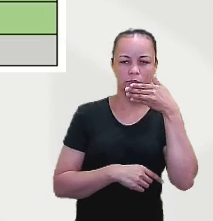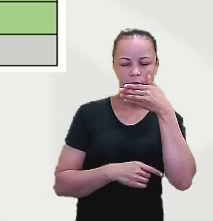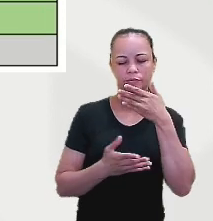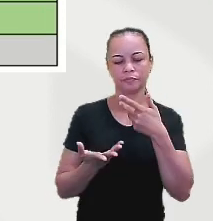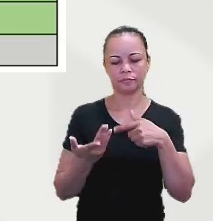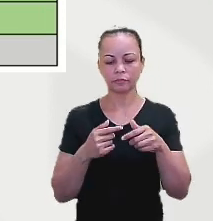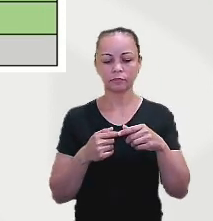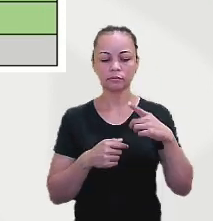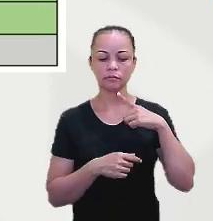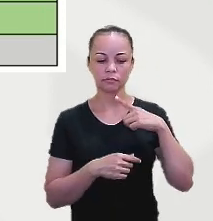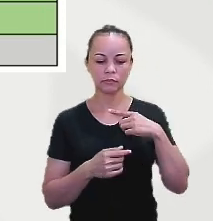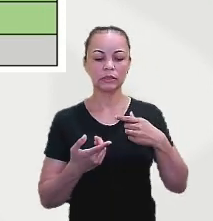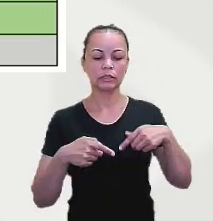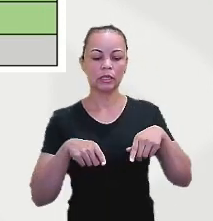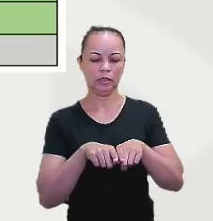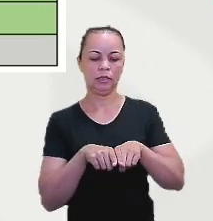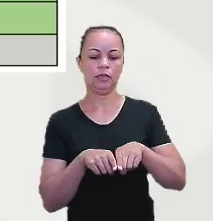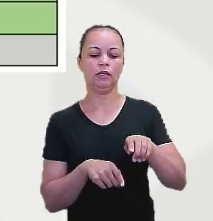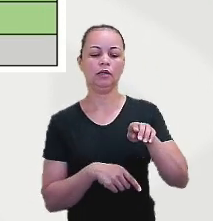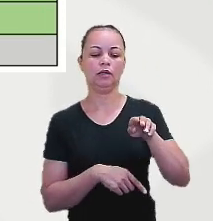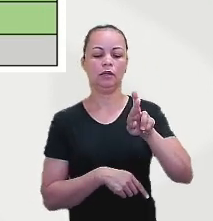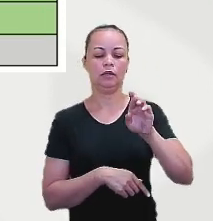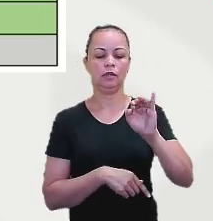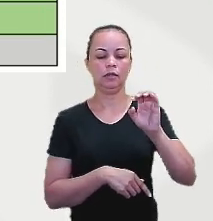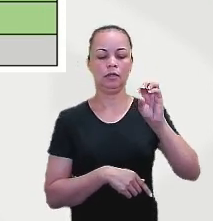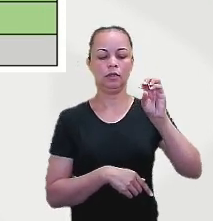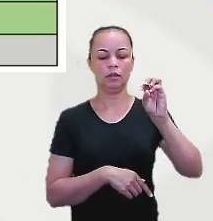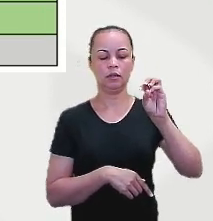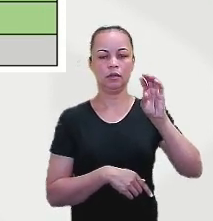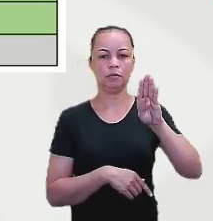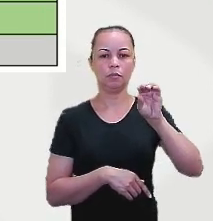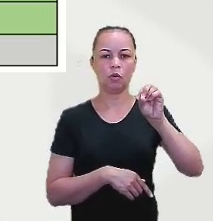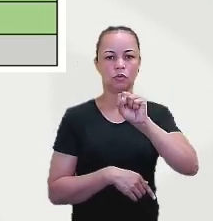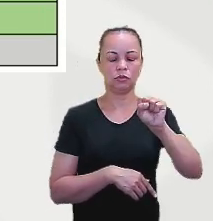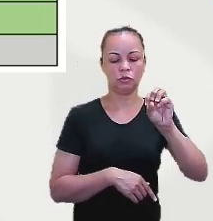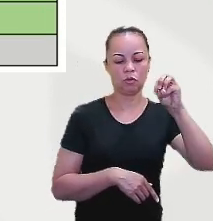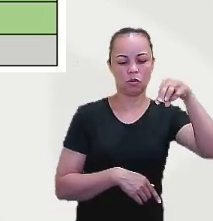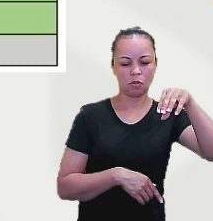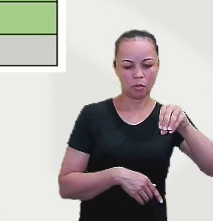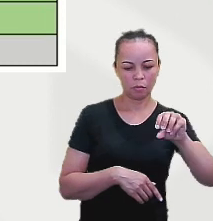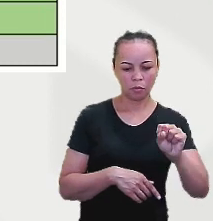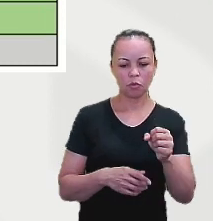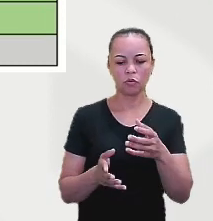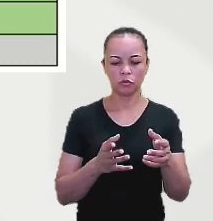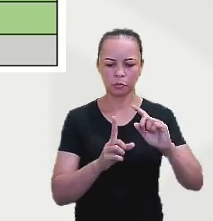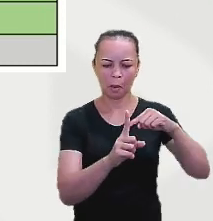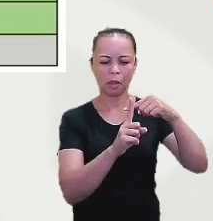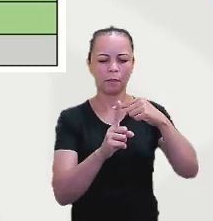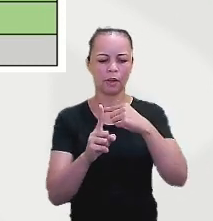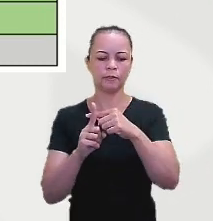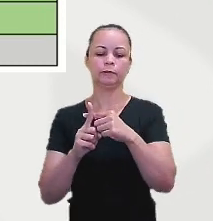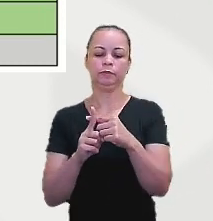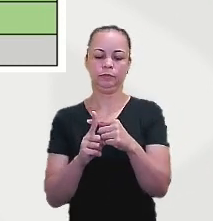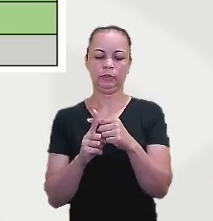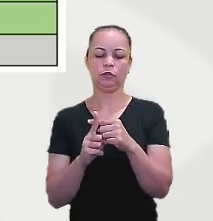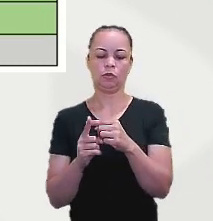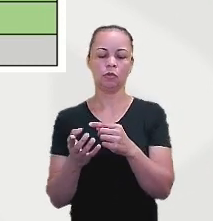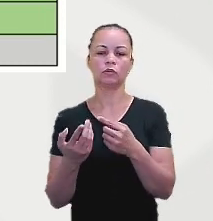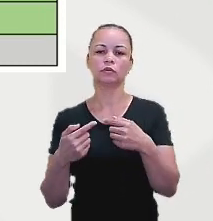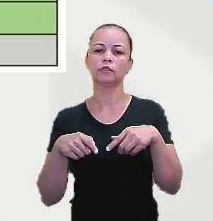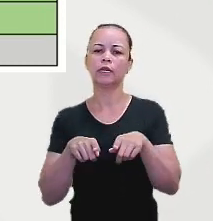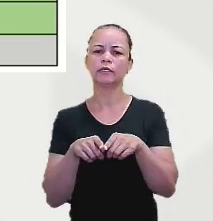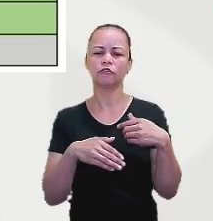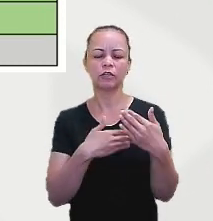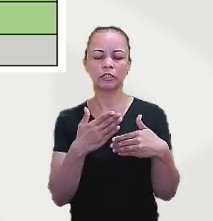ser tanto liso quanto rugoso, tá? Um tem a ver com também o transporte e produção de proteínas, e o outro vai ter